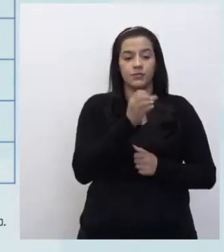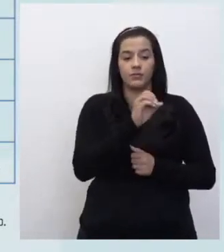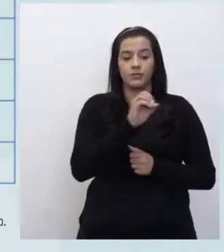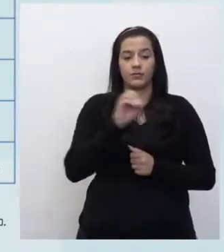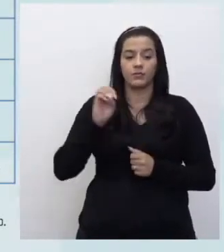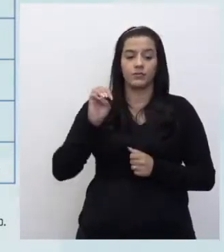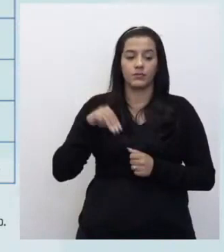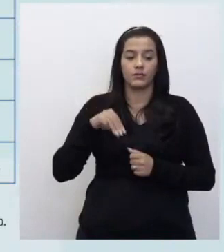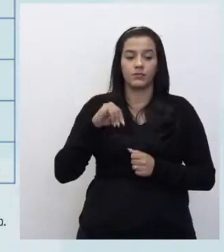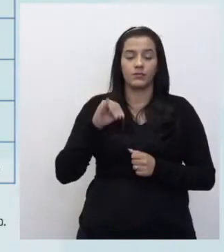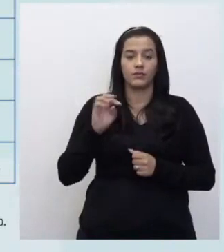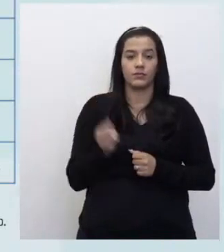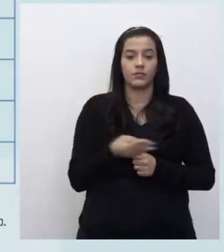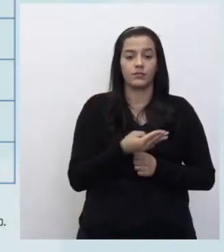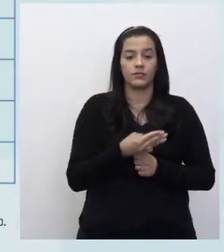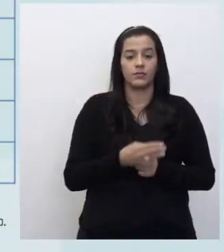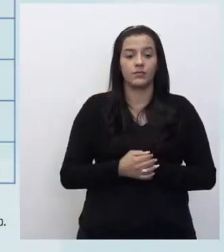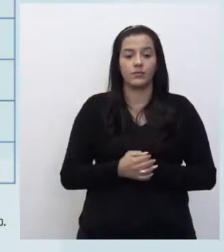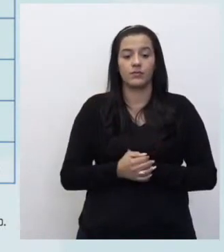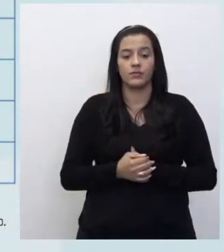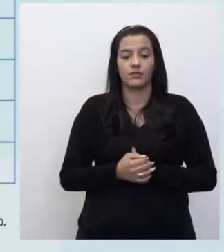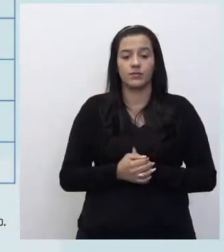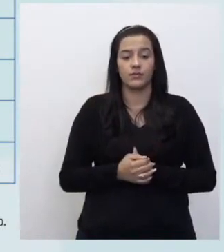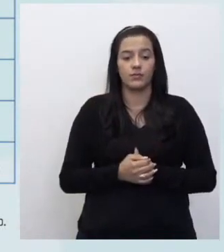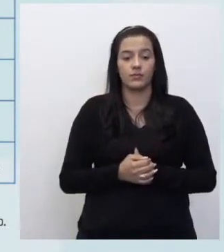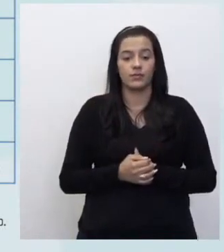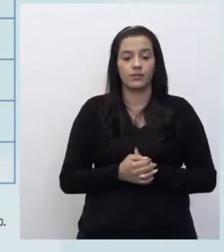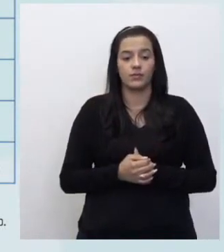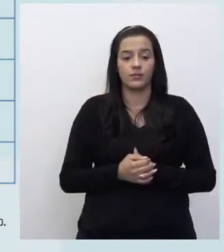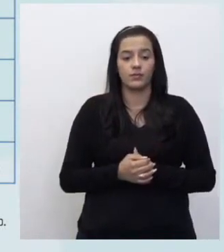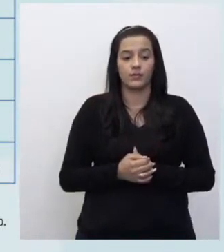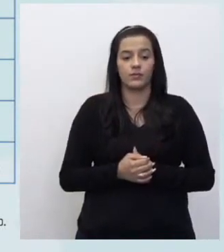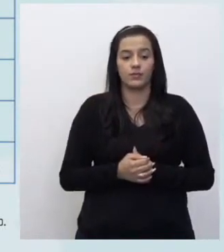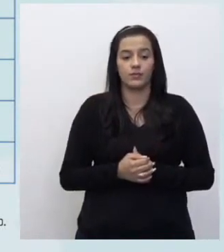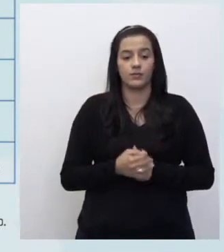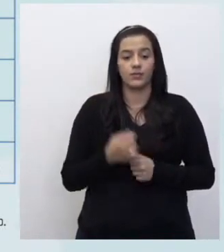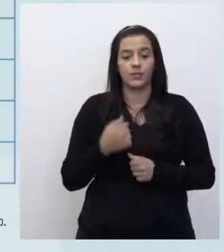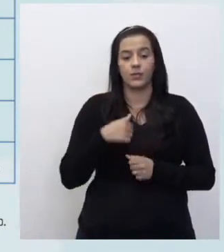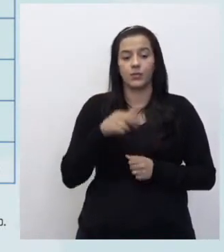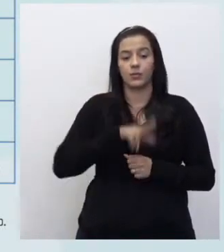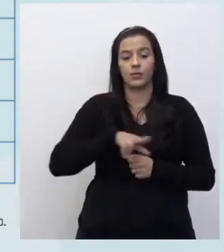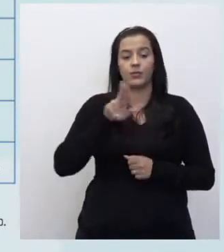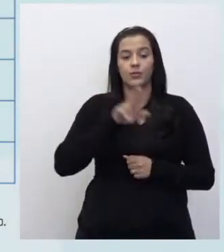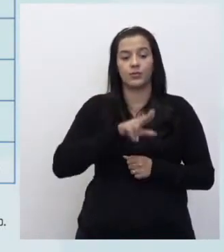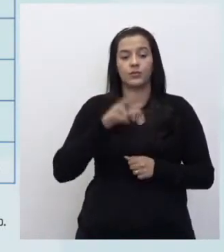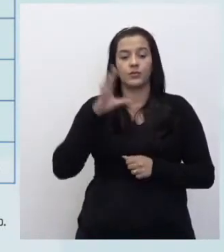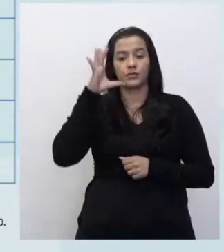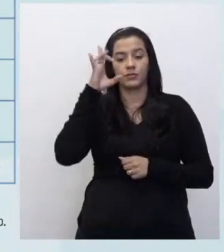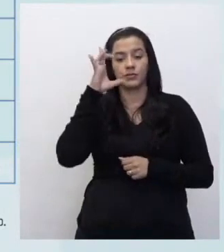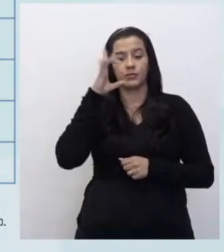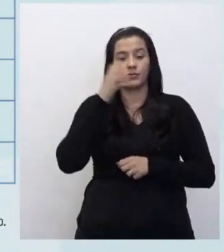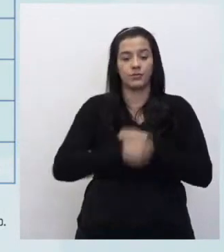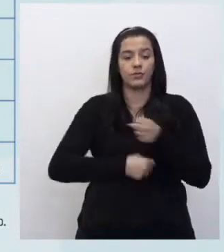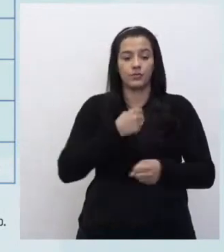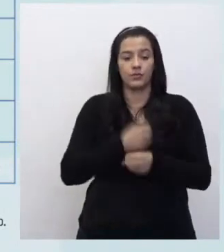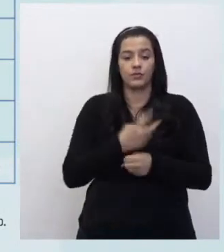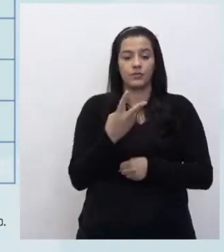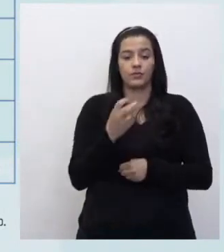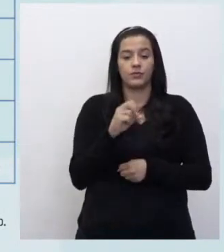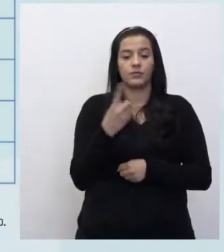right? Number of users of Instagram in 2017. Números de usuários do Instagram em 2017.